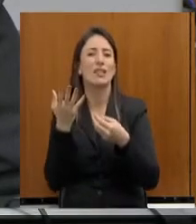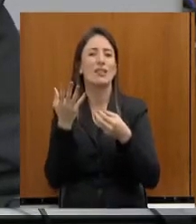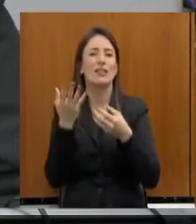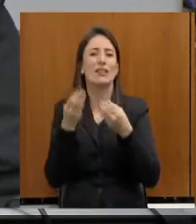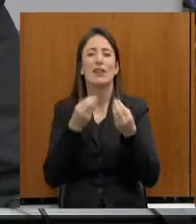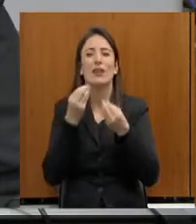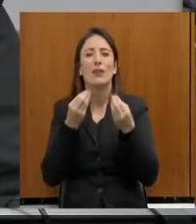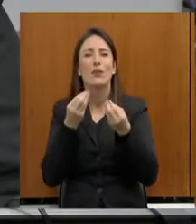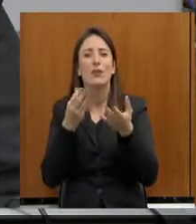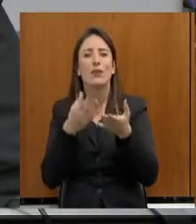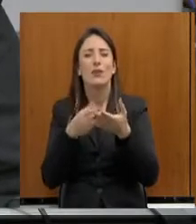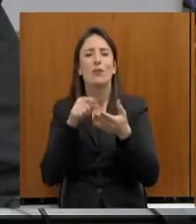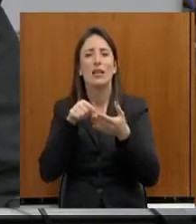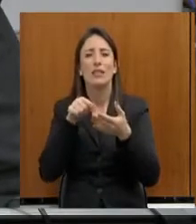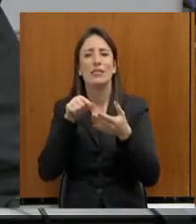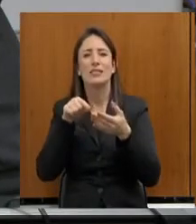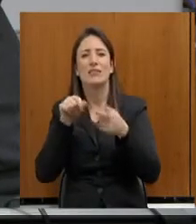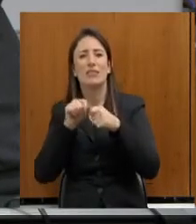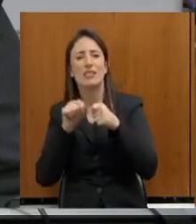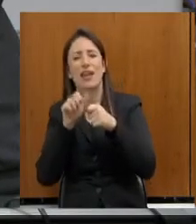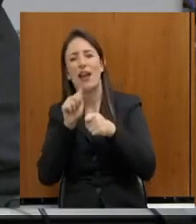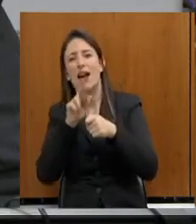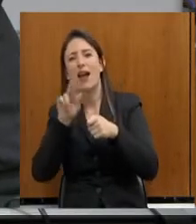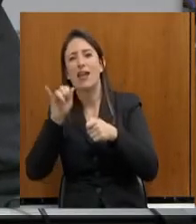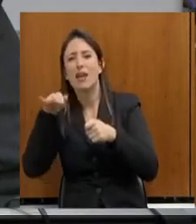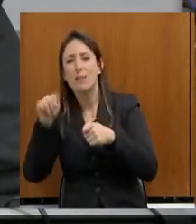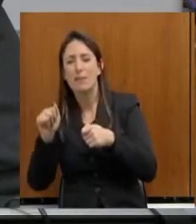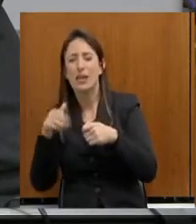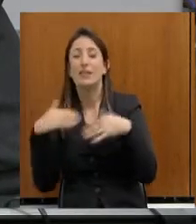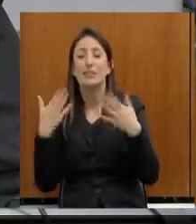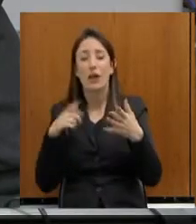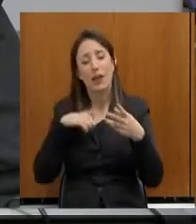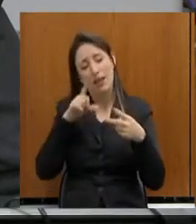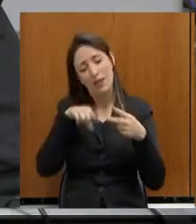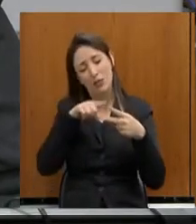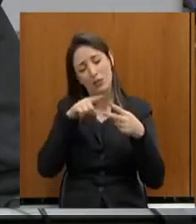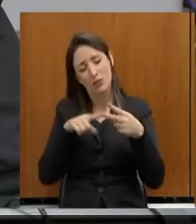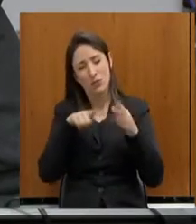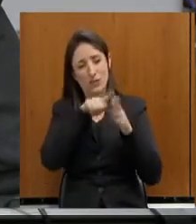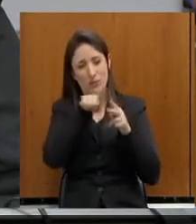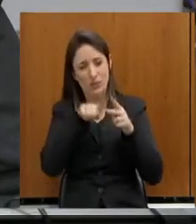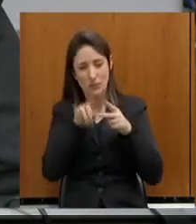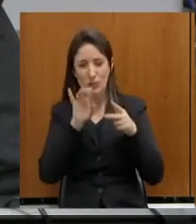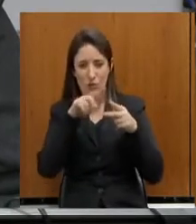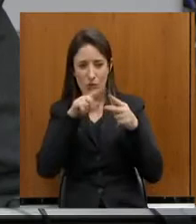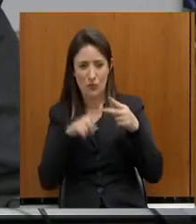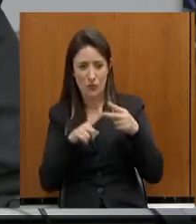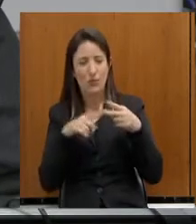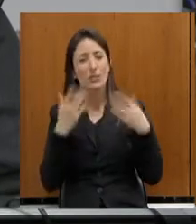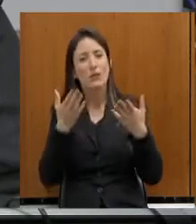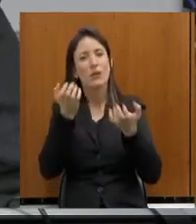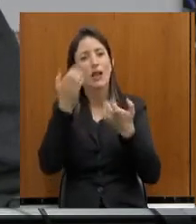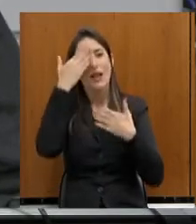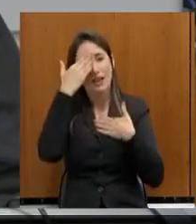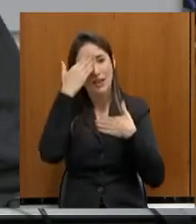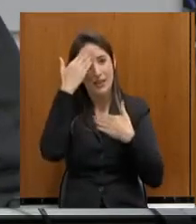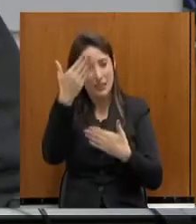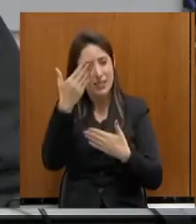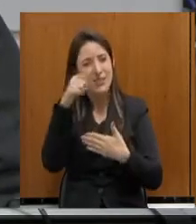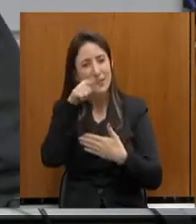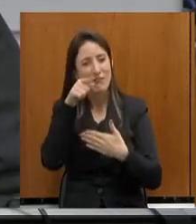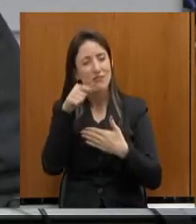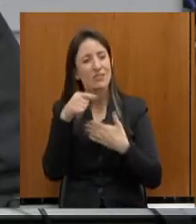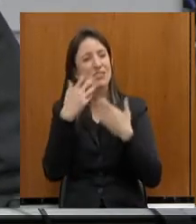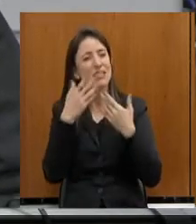essa questão do eia-rima Então essas são as minhas duas colocações e no mais agradecer vossa excelência